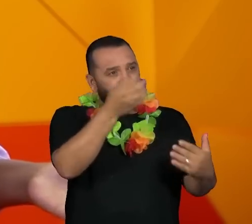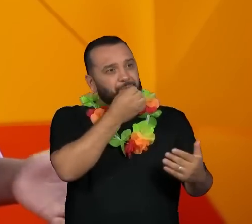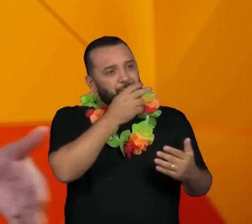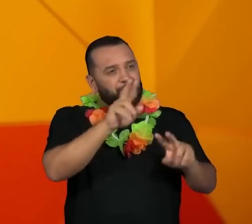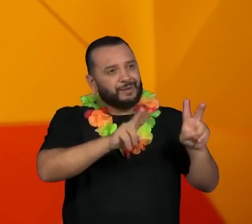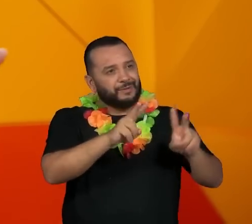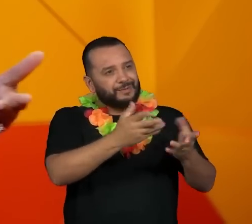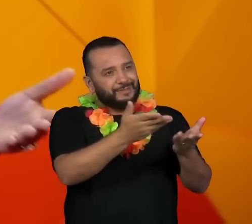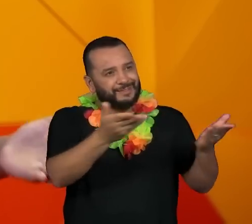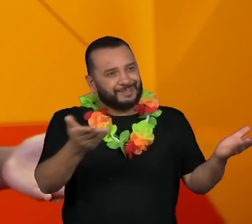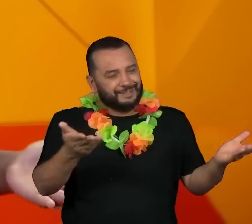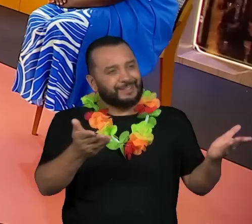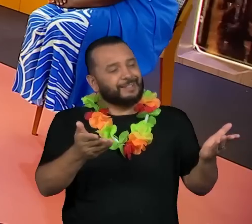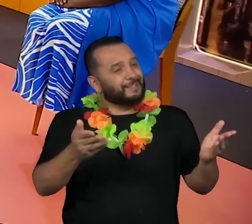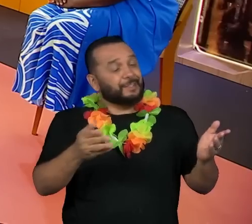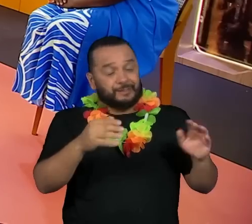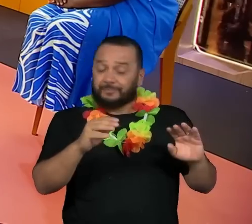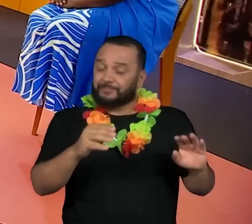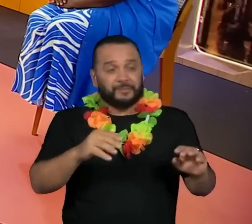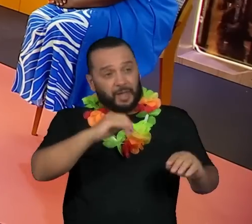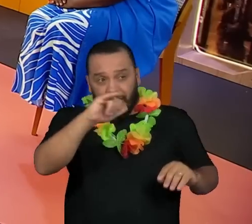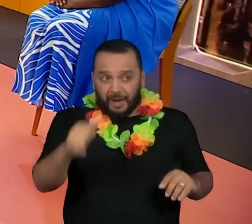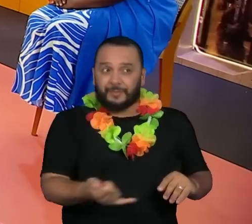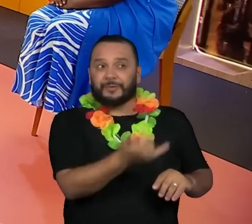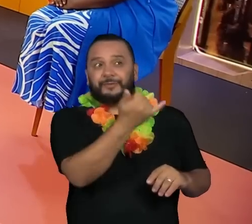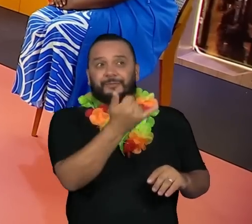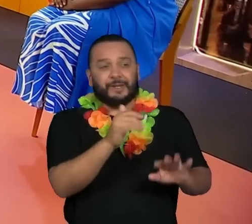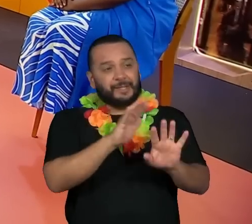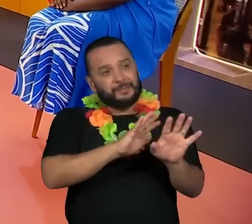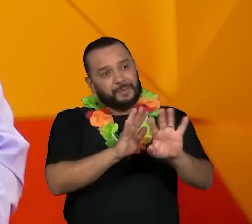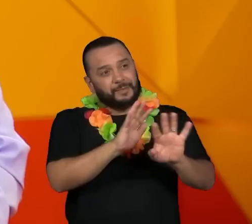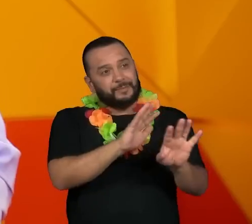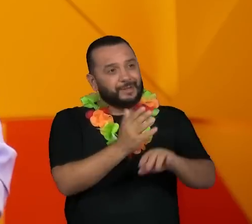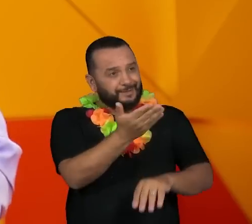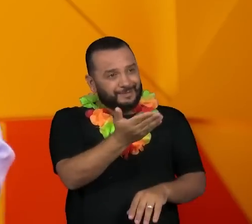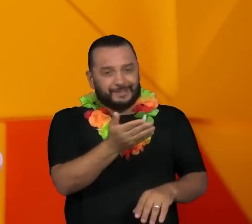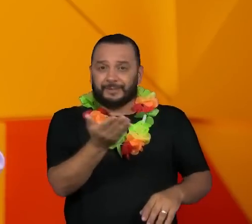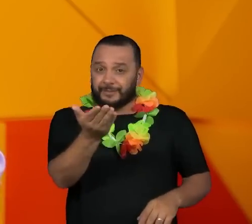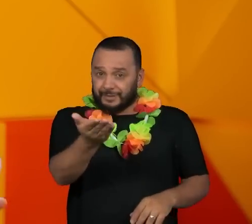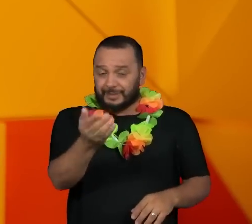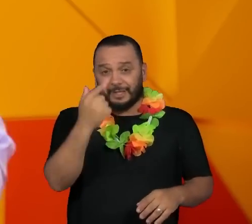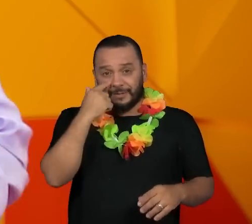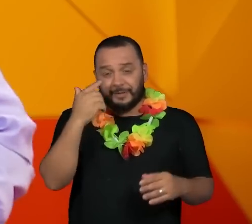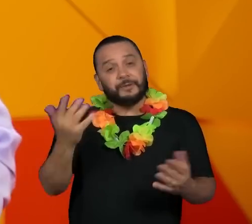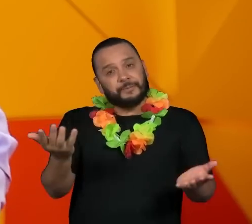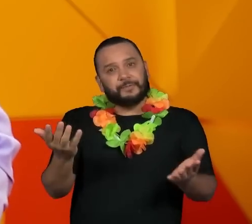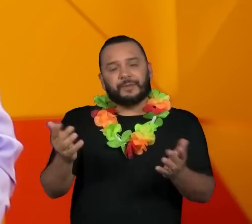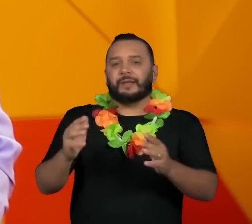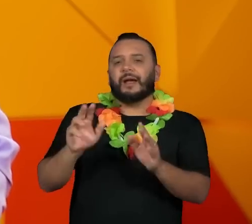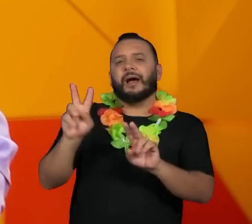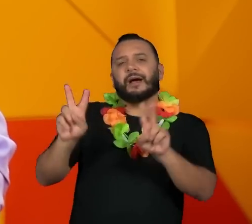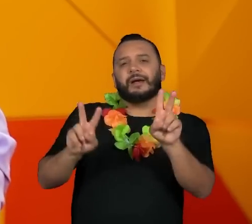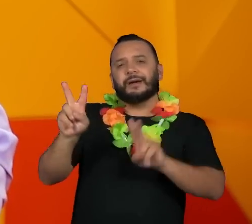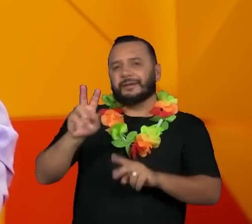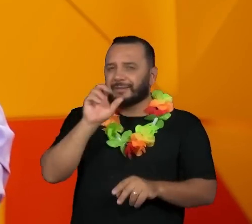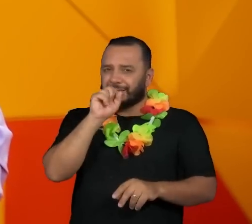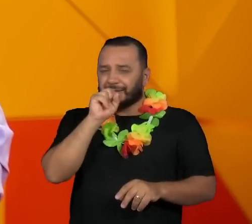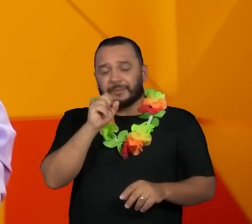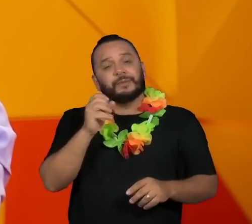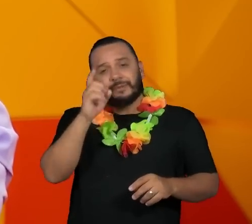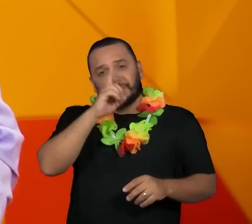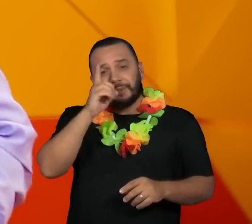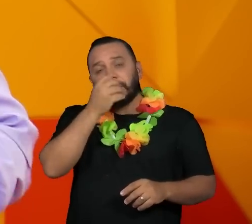carnaval para vocês, divirtam-se, muito bom desfile, Tiago. E para você que vai curtir o carnaval nesse final de semana,